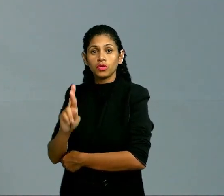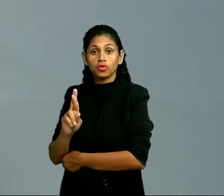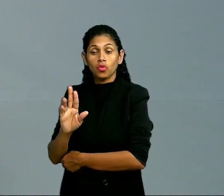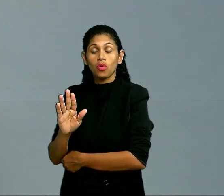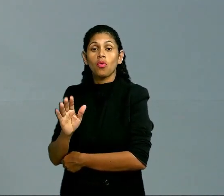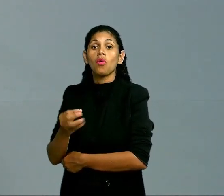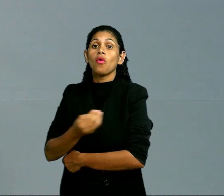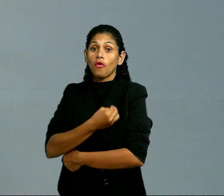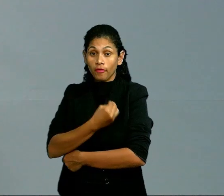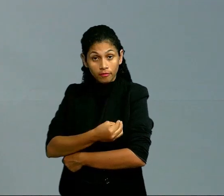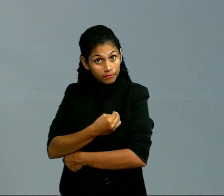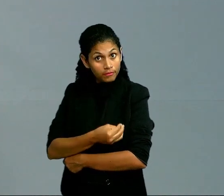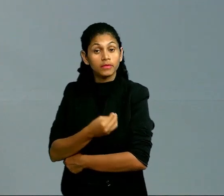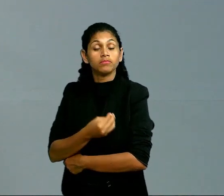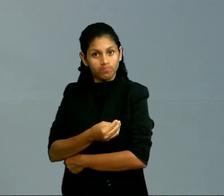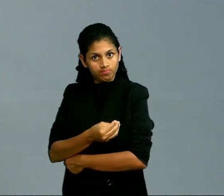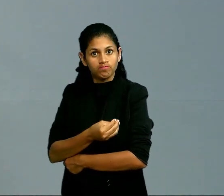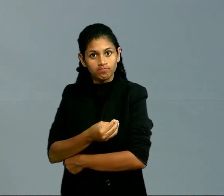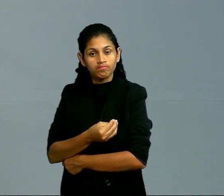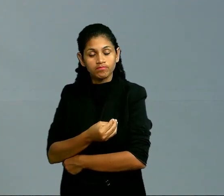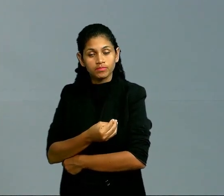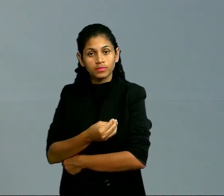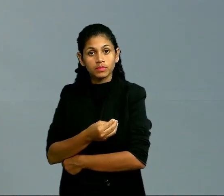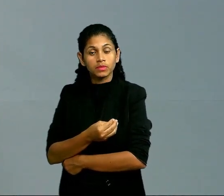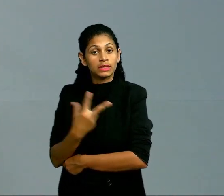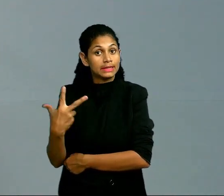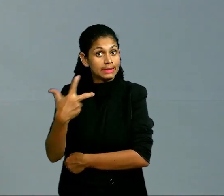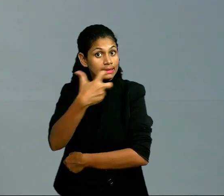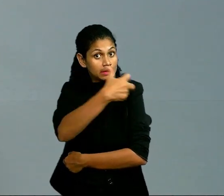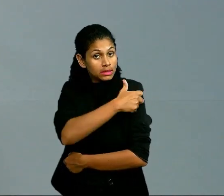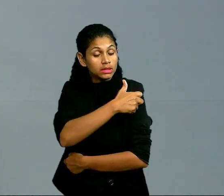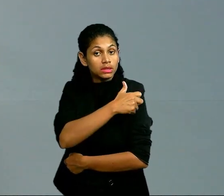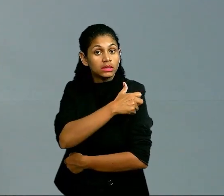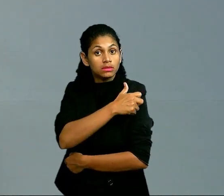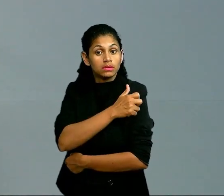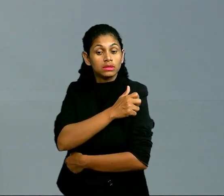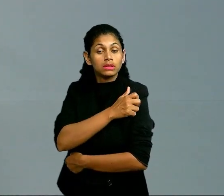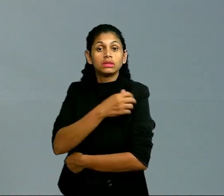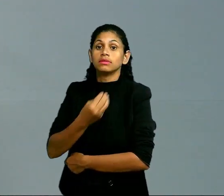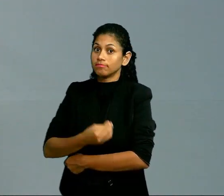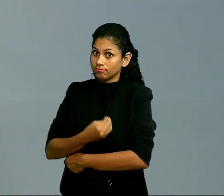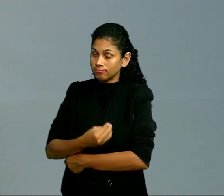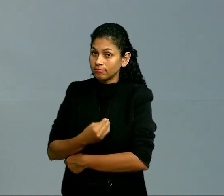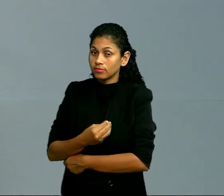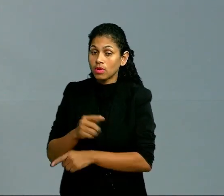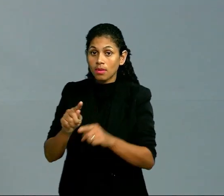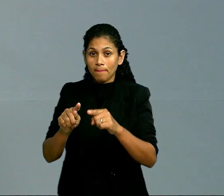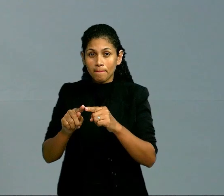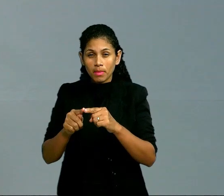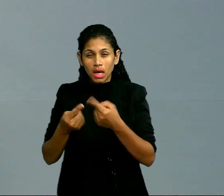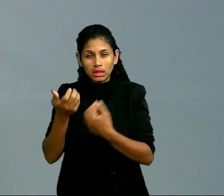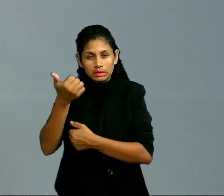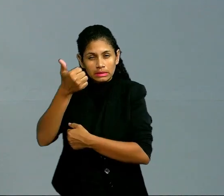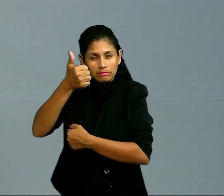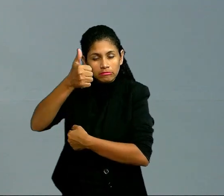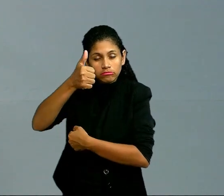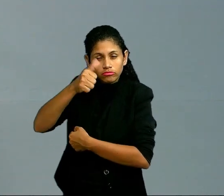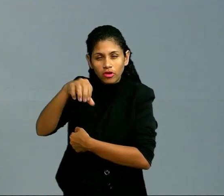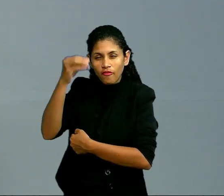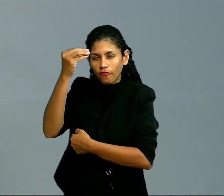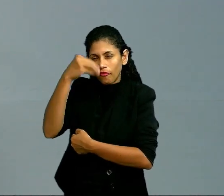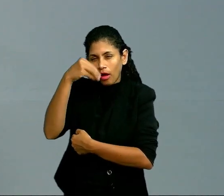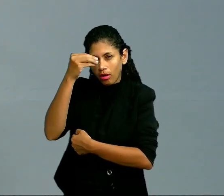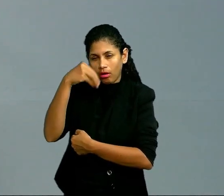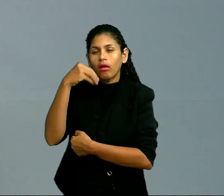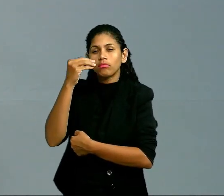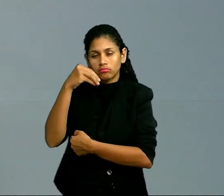de vacina, o vírus, ele está vivo, porém ele está enfraquecido para que ele não cause, né, danos aí à sua saúde.